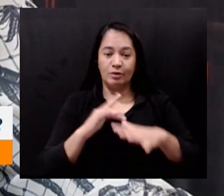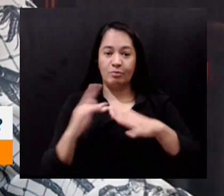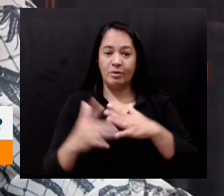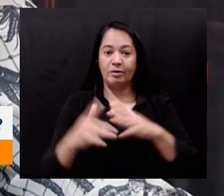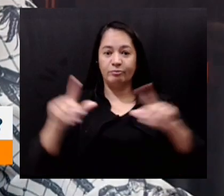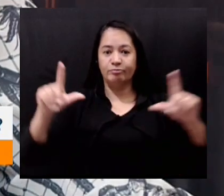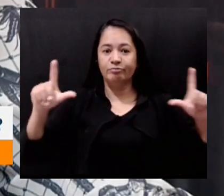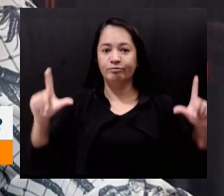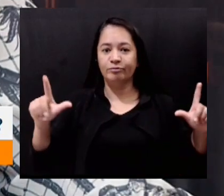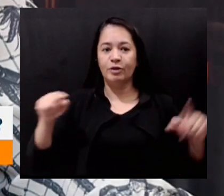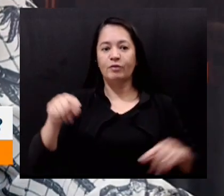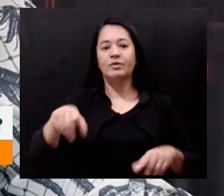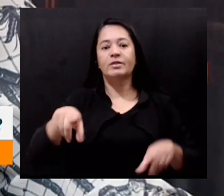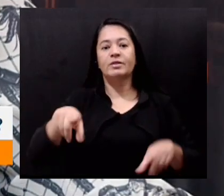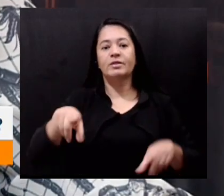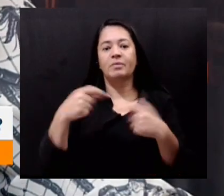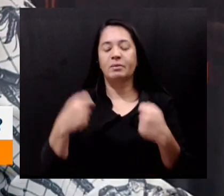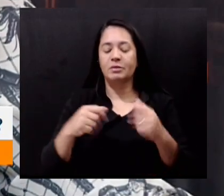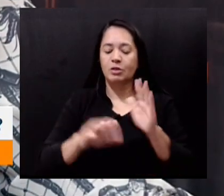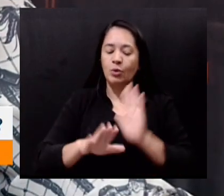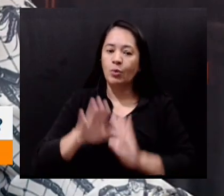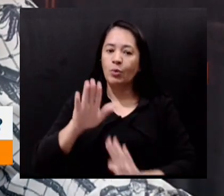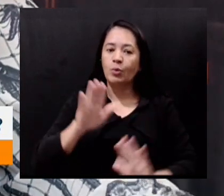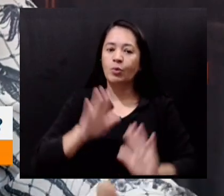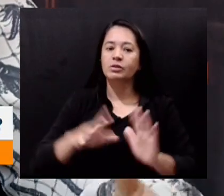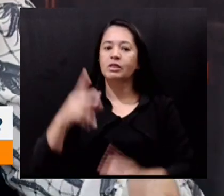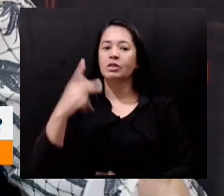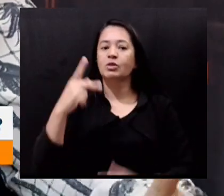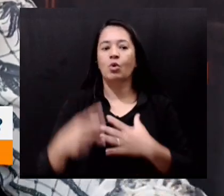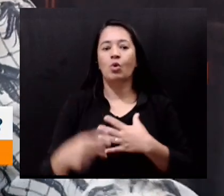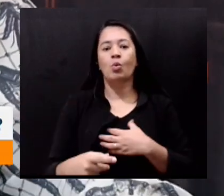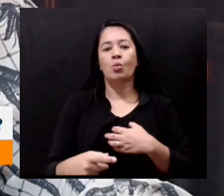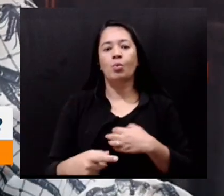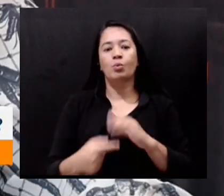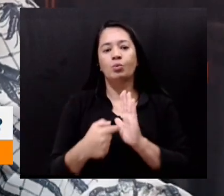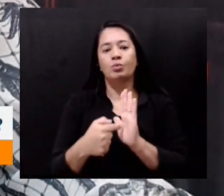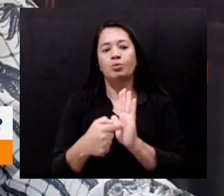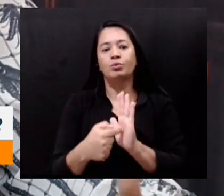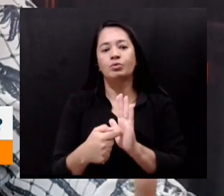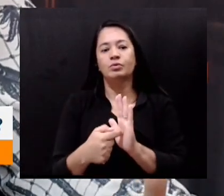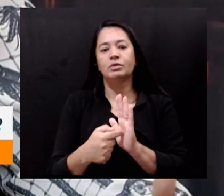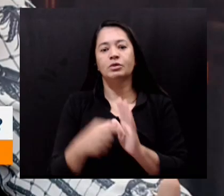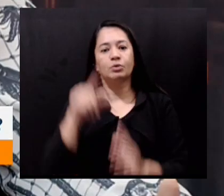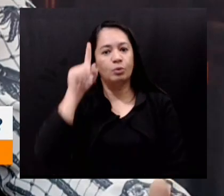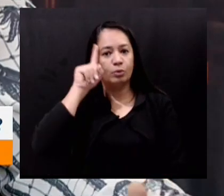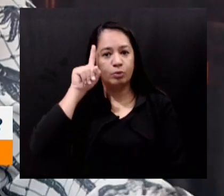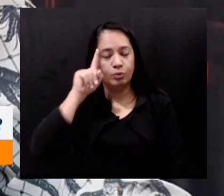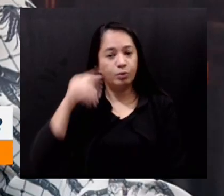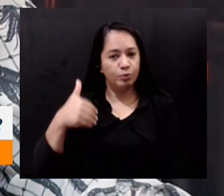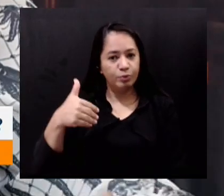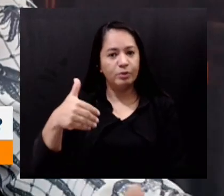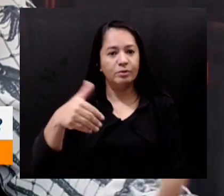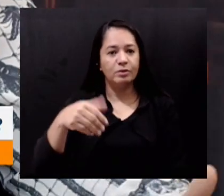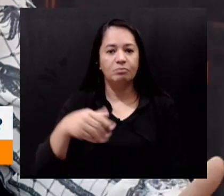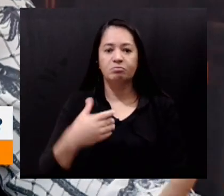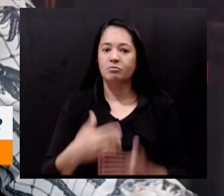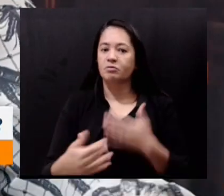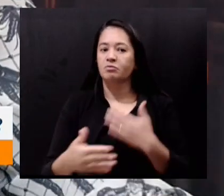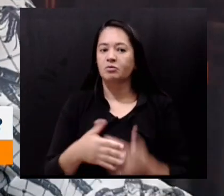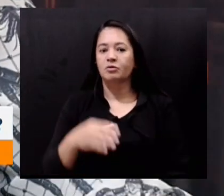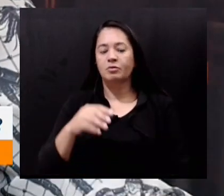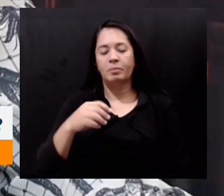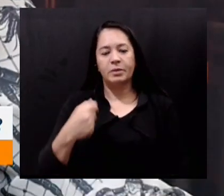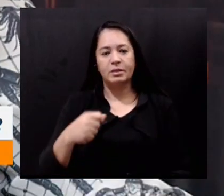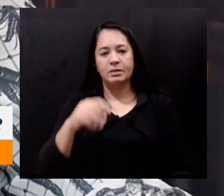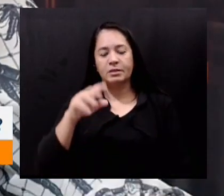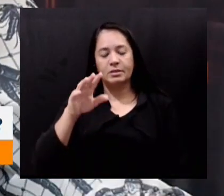deve tomar cuidado com o seu comportamento no cotidiano, né. Seja você mesmo e tente ser